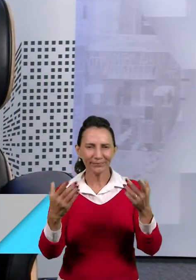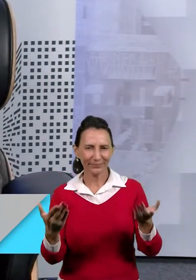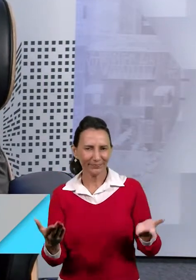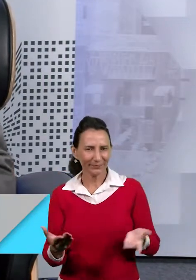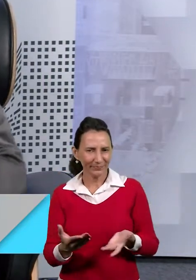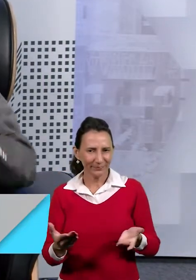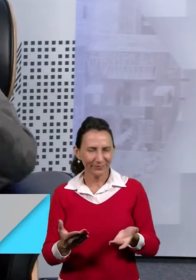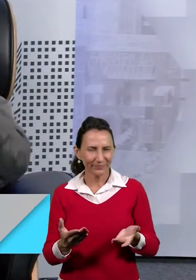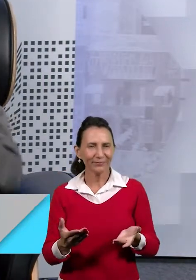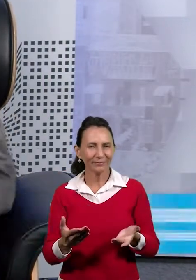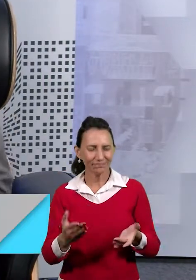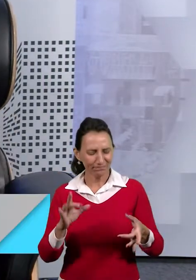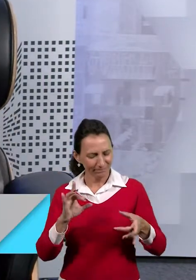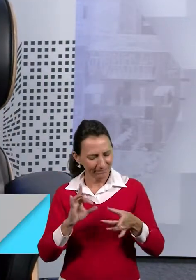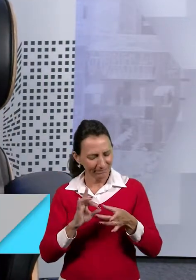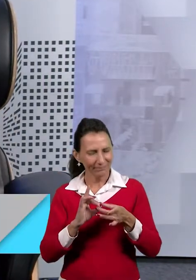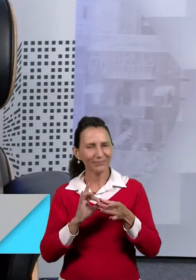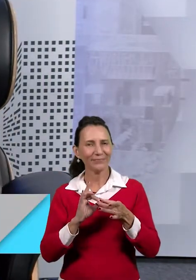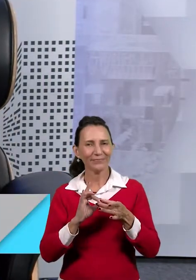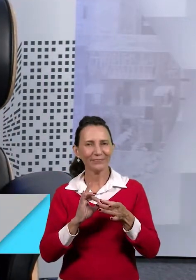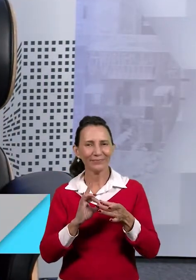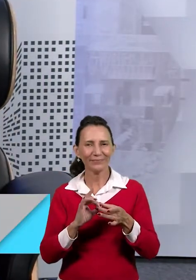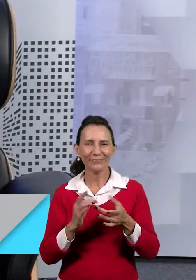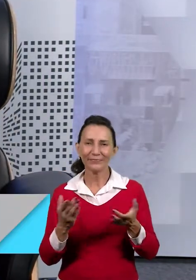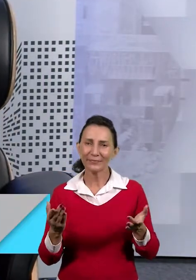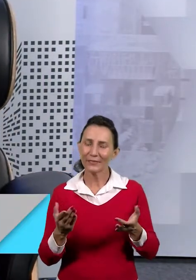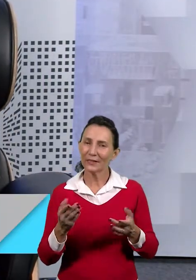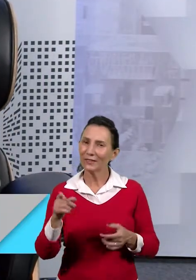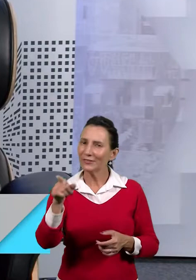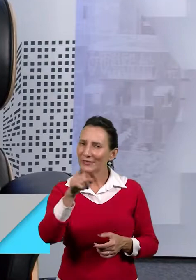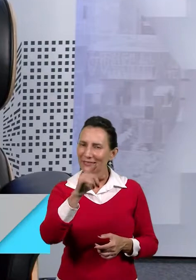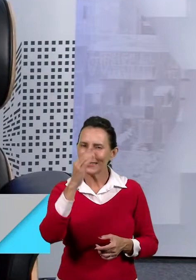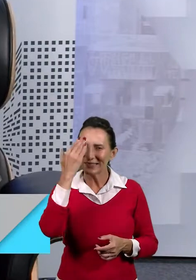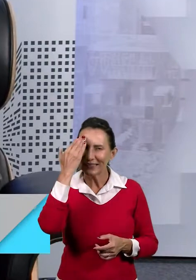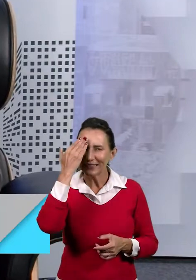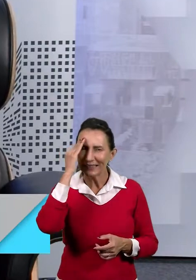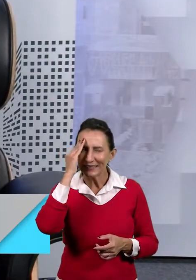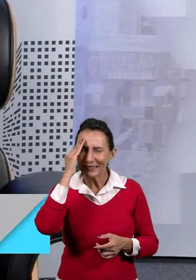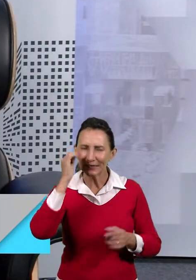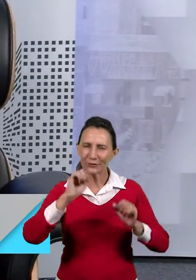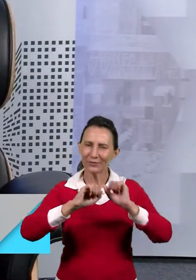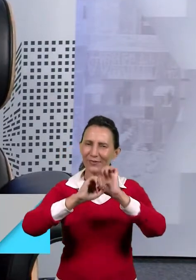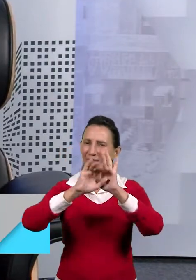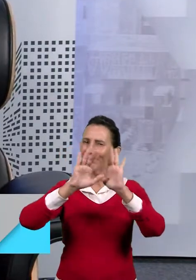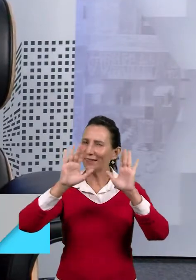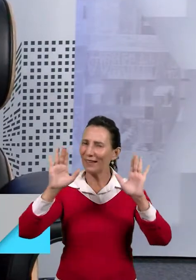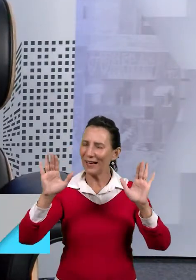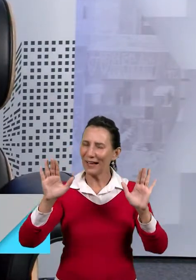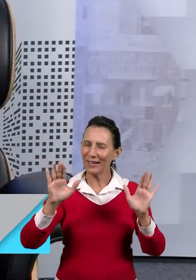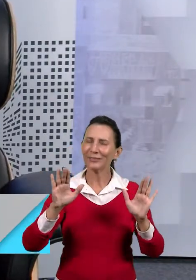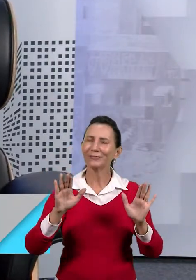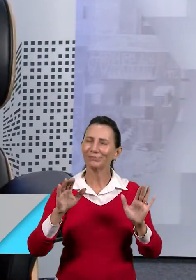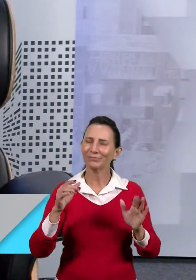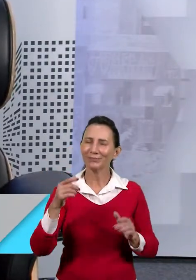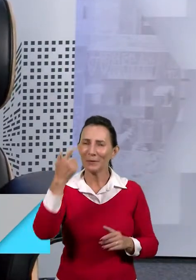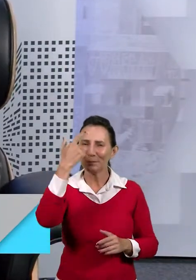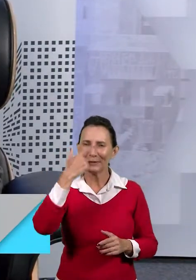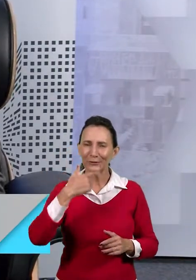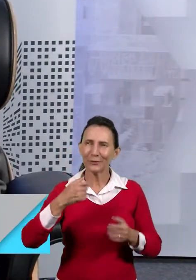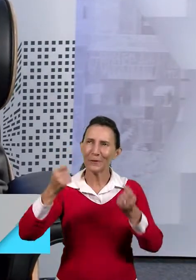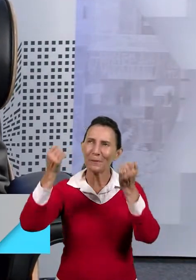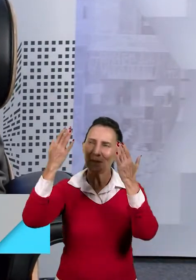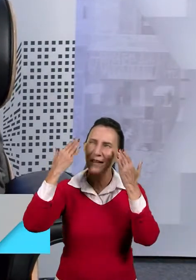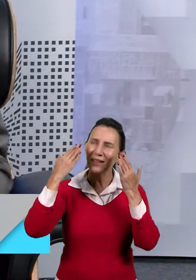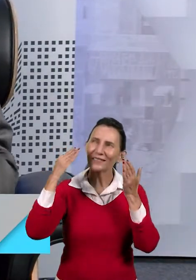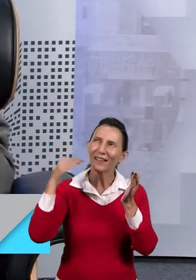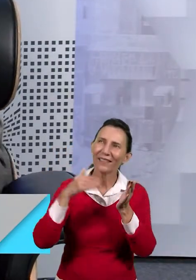canal, ligada neste canal, ela entendeu a mensagem que está aqui: eu era uma bênção.